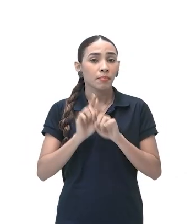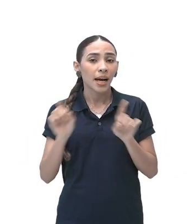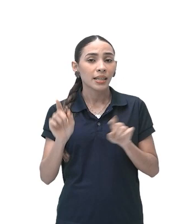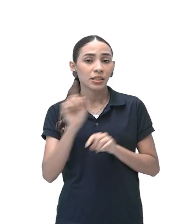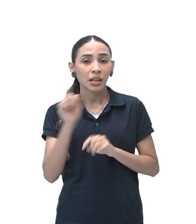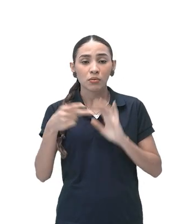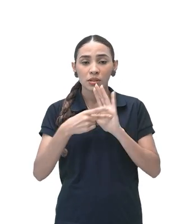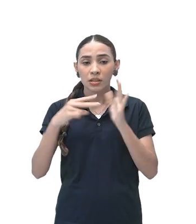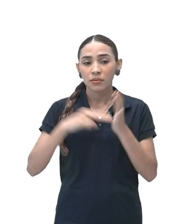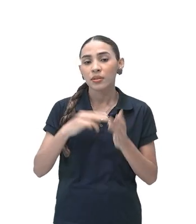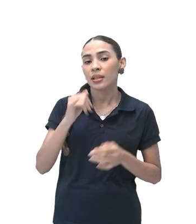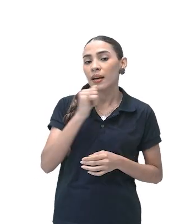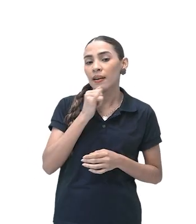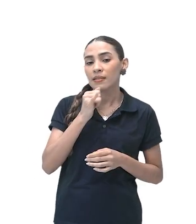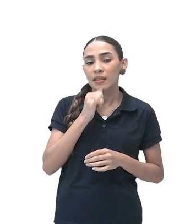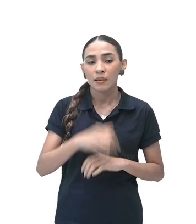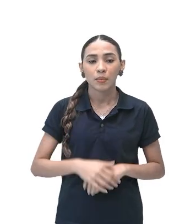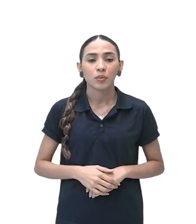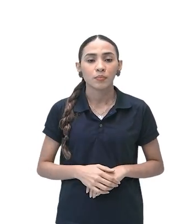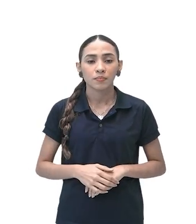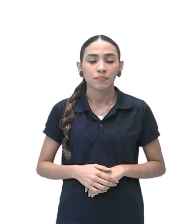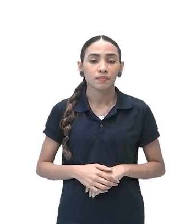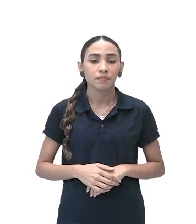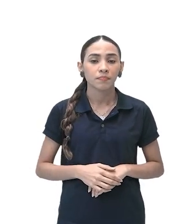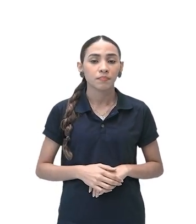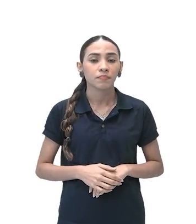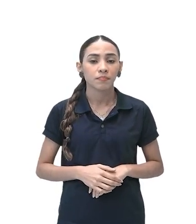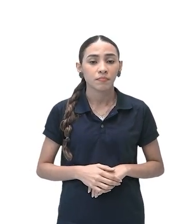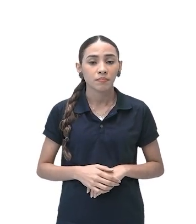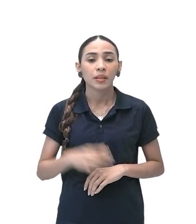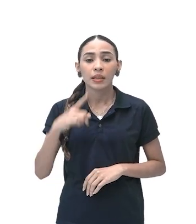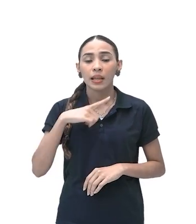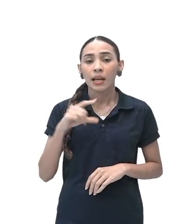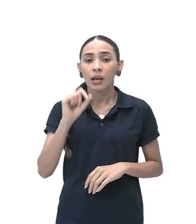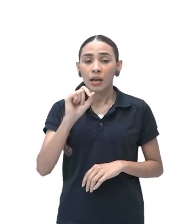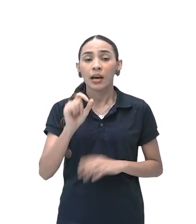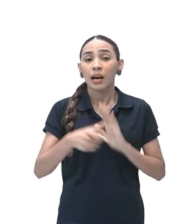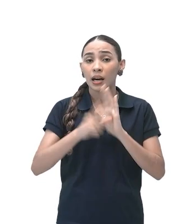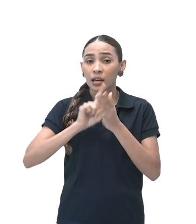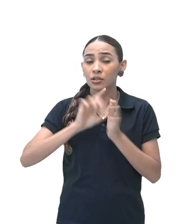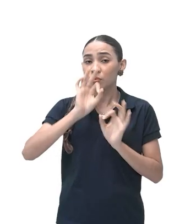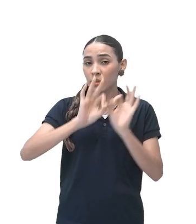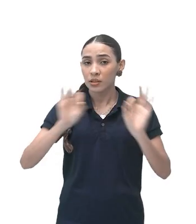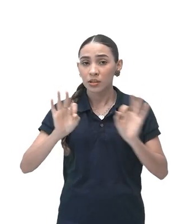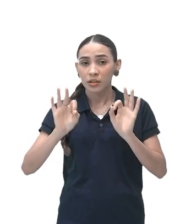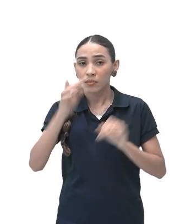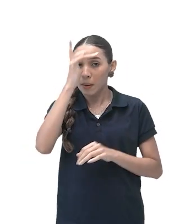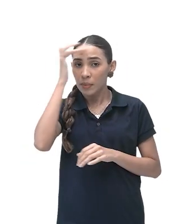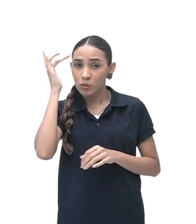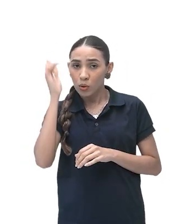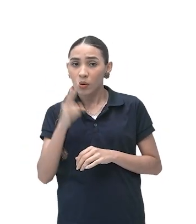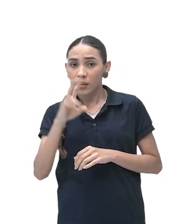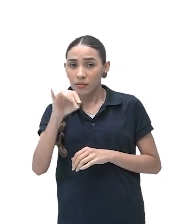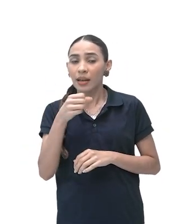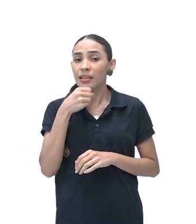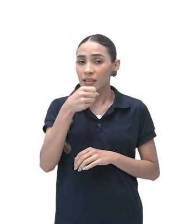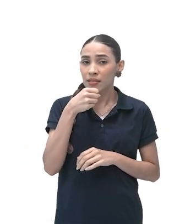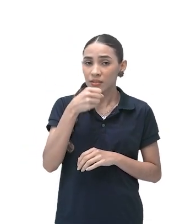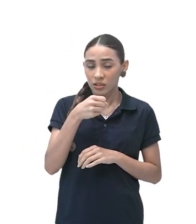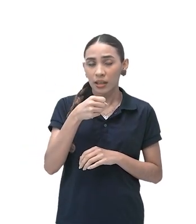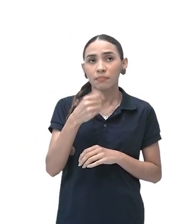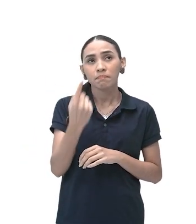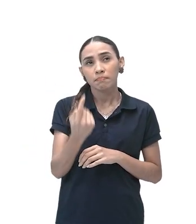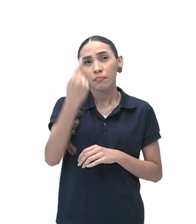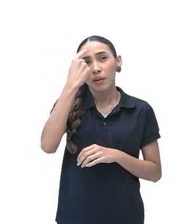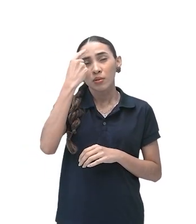dizer que este momento de conversa não seja precedido de um planejamento. O entrevistador, ele pensou